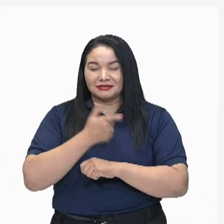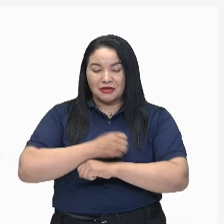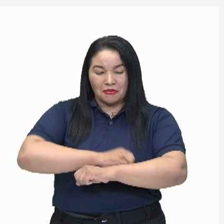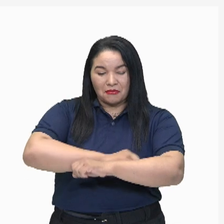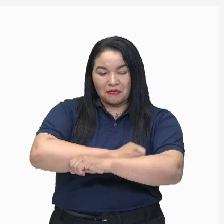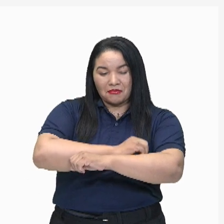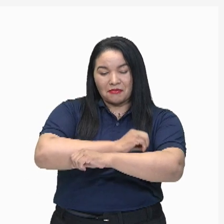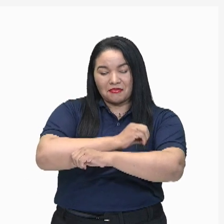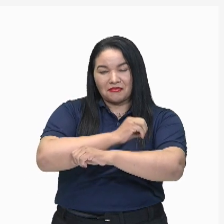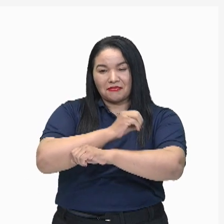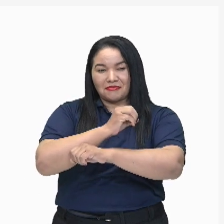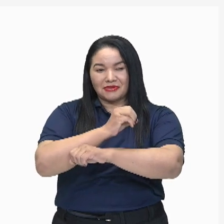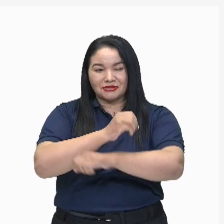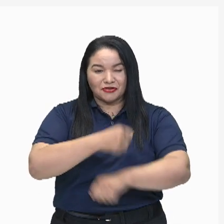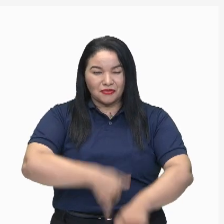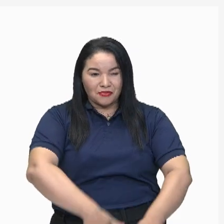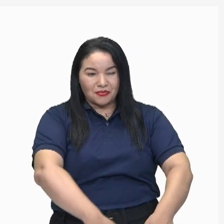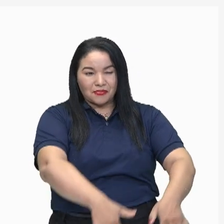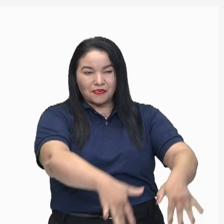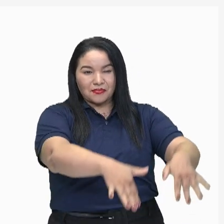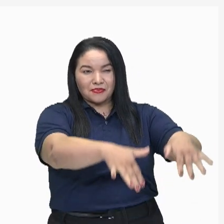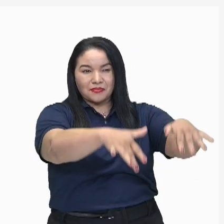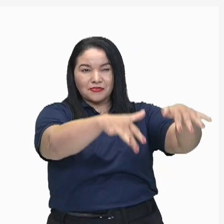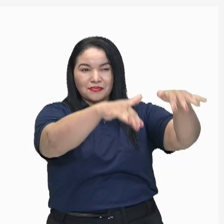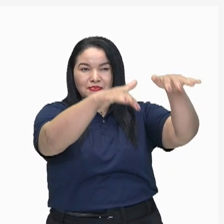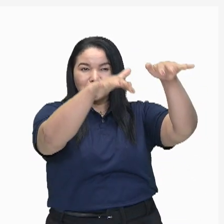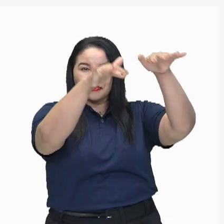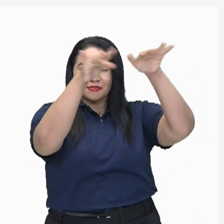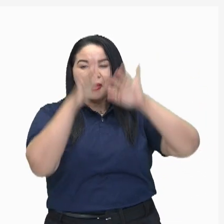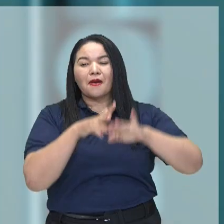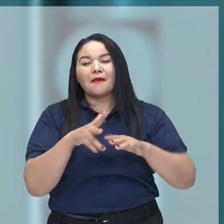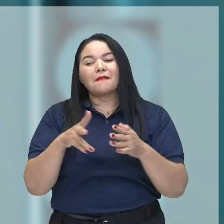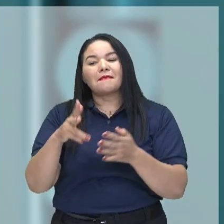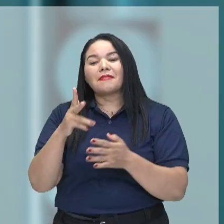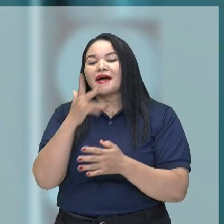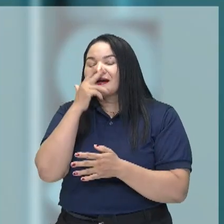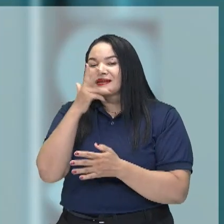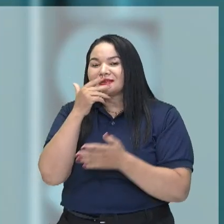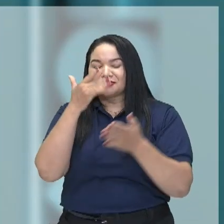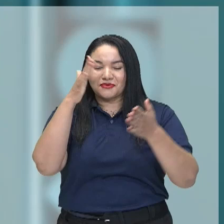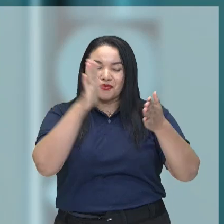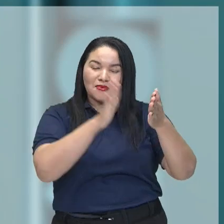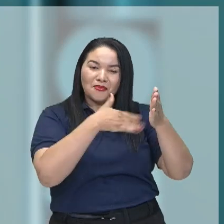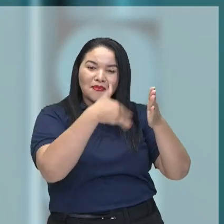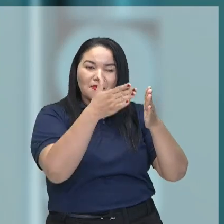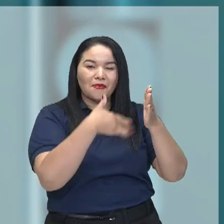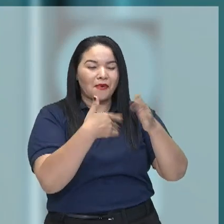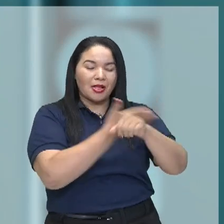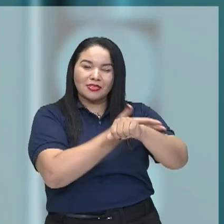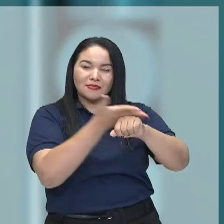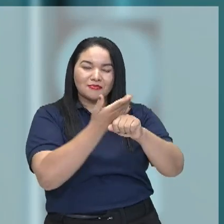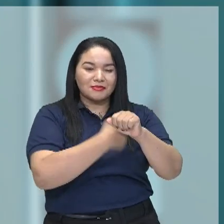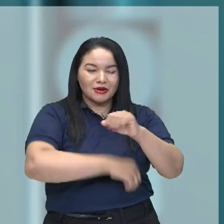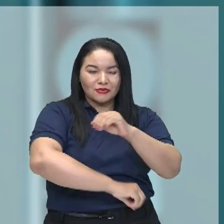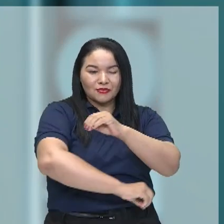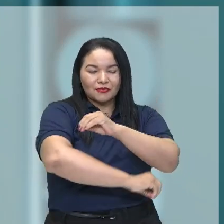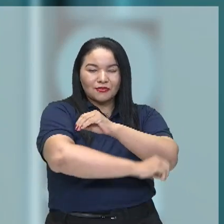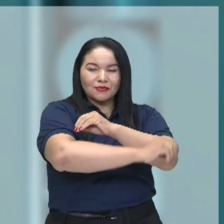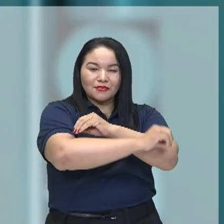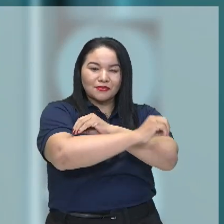uma pintura, como alguém que vai pintando um quadro em branco de azul, uma manhã que vai surgindo, um